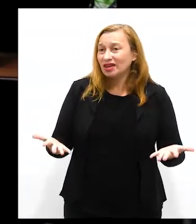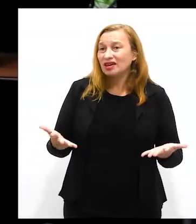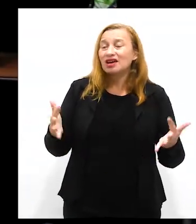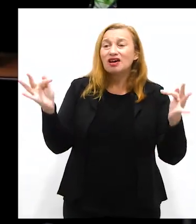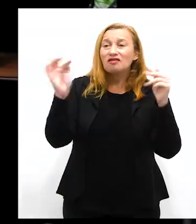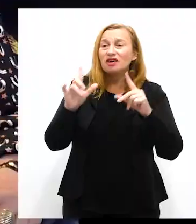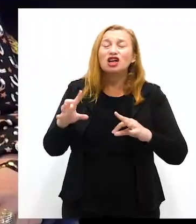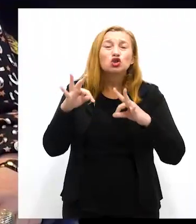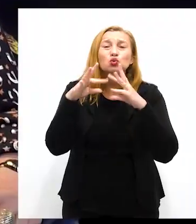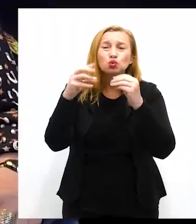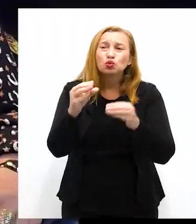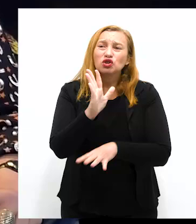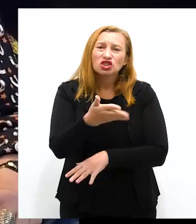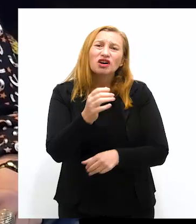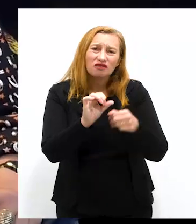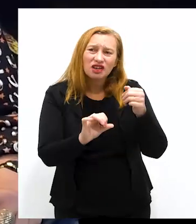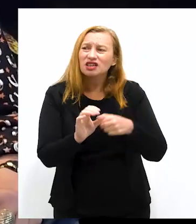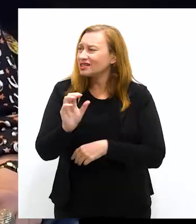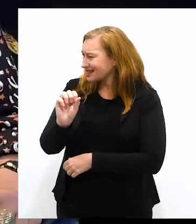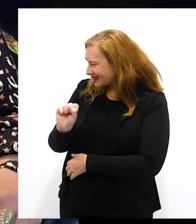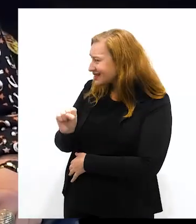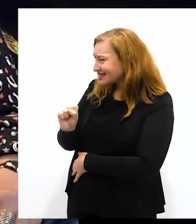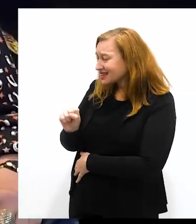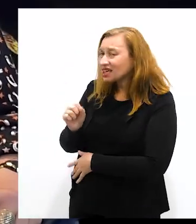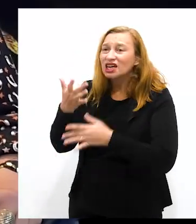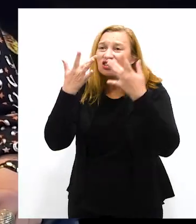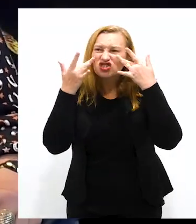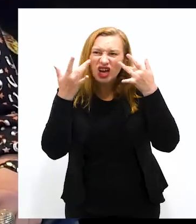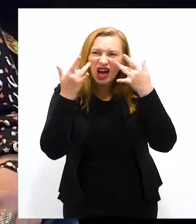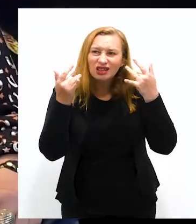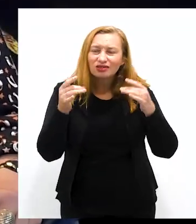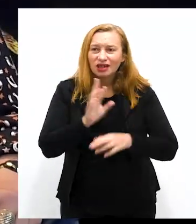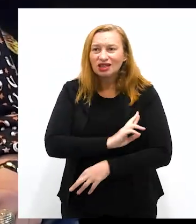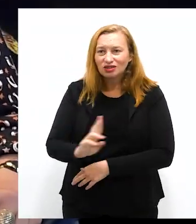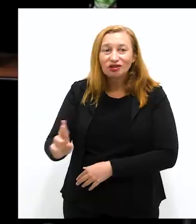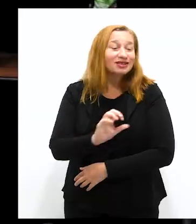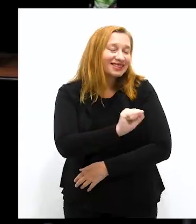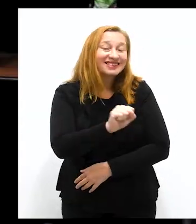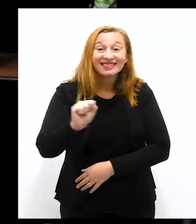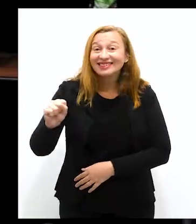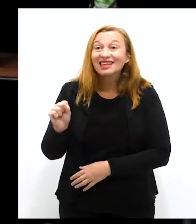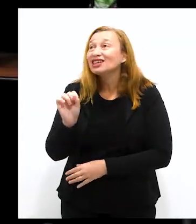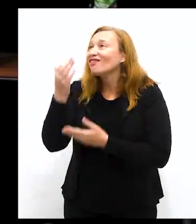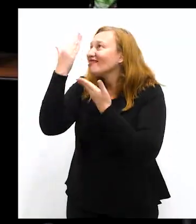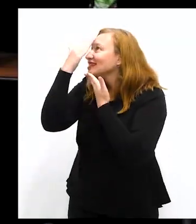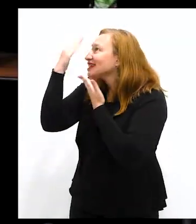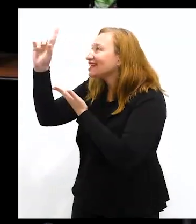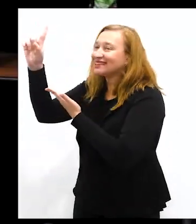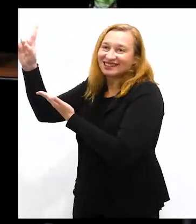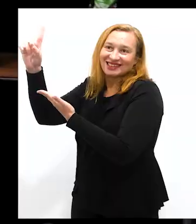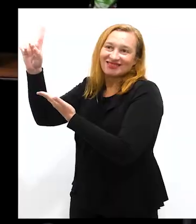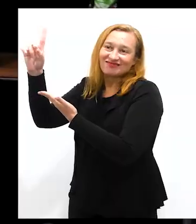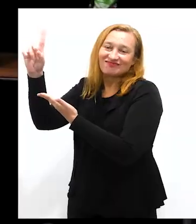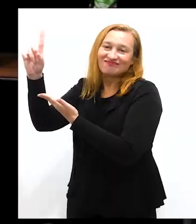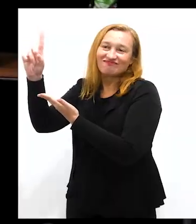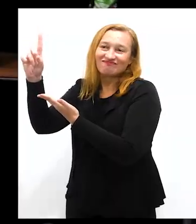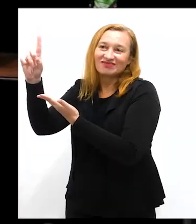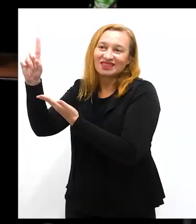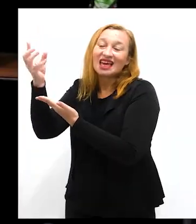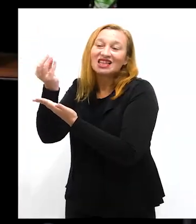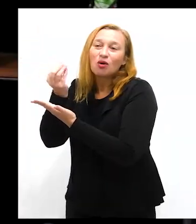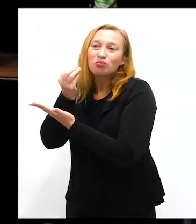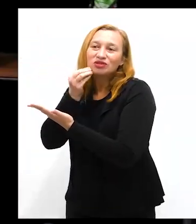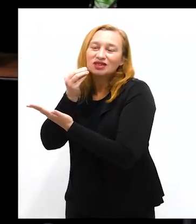Eu diria. Você está feliz com tudo que você já fez sobre teatro religioso? Sim, sim. Só tenho a agradecer a Deus, né?